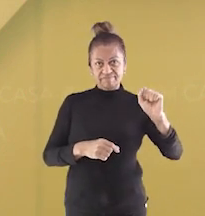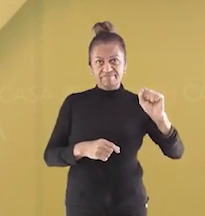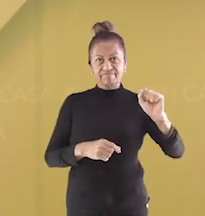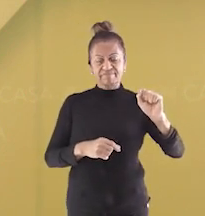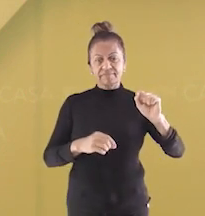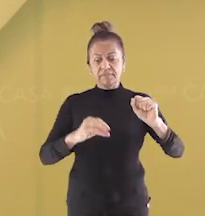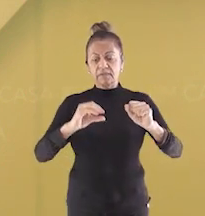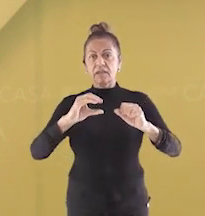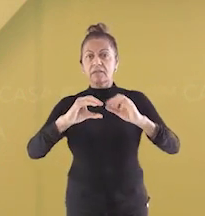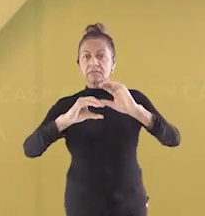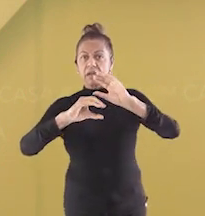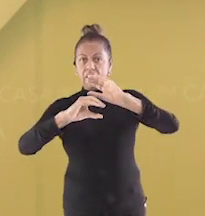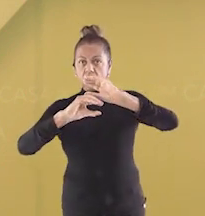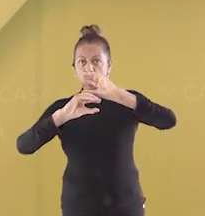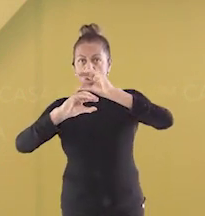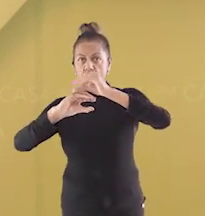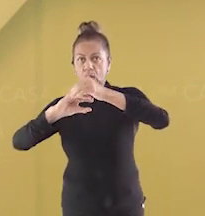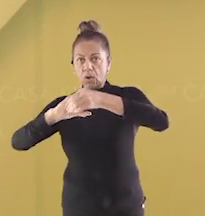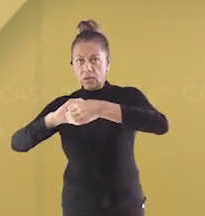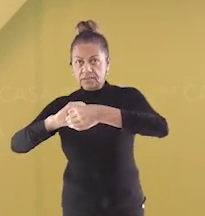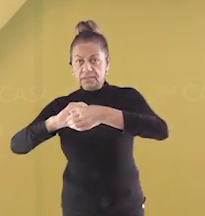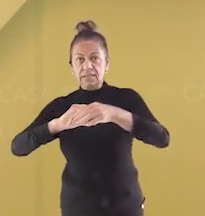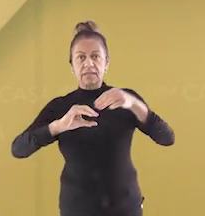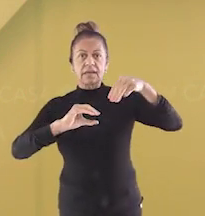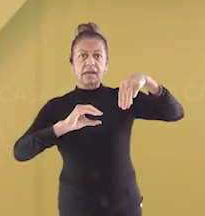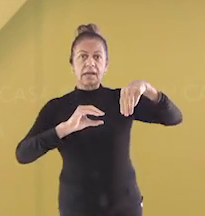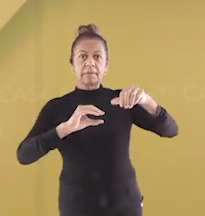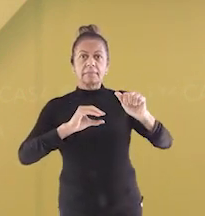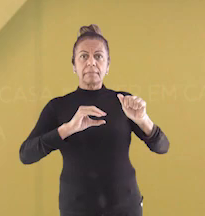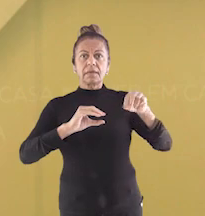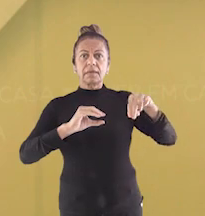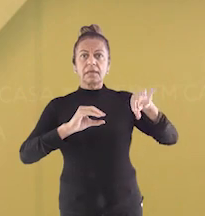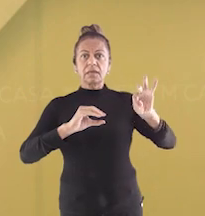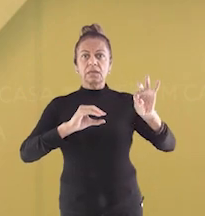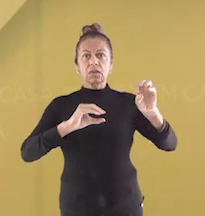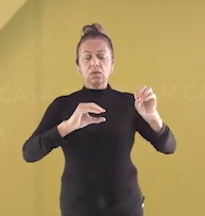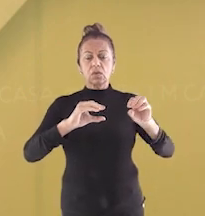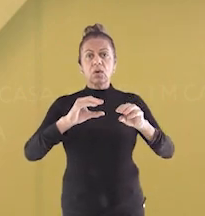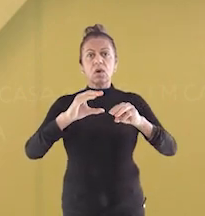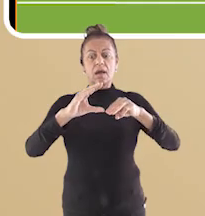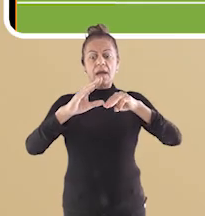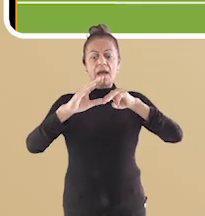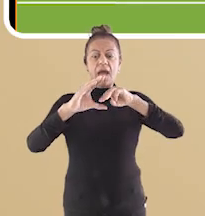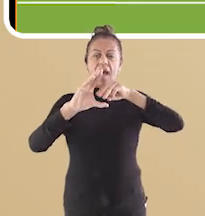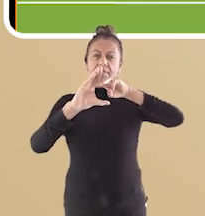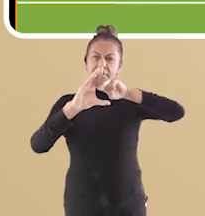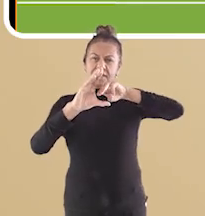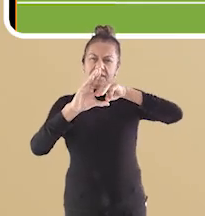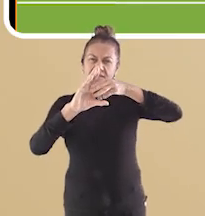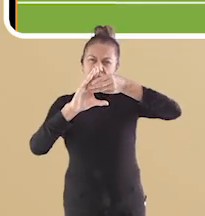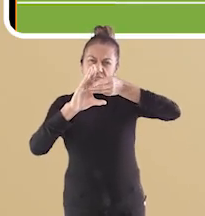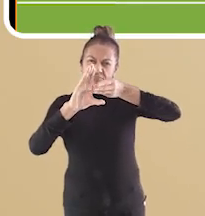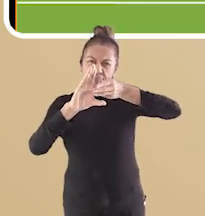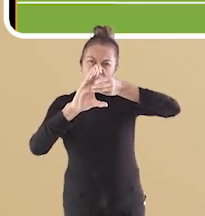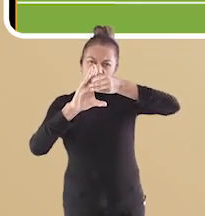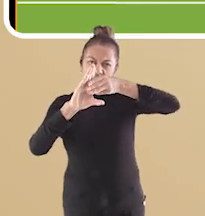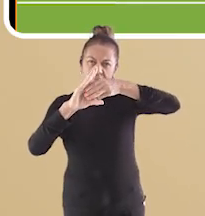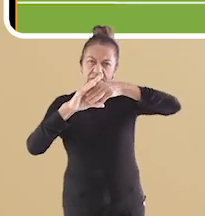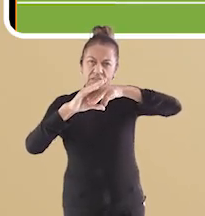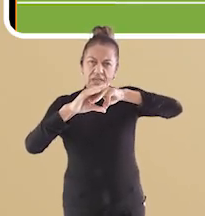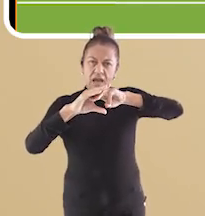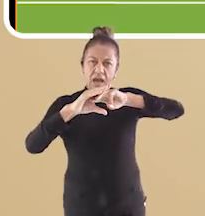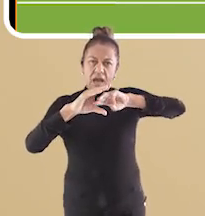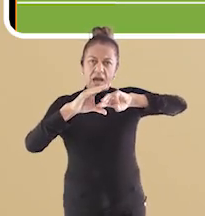crosta terrestre, que é a parte de fora, o manto e o núcleo. O manto é a parte